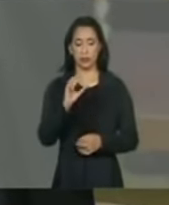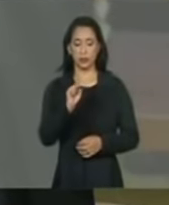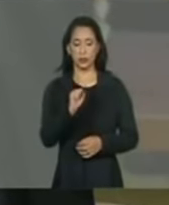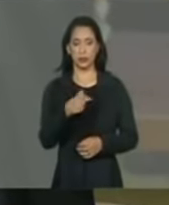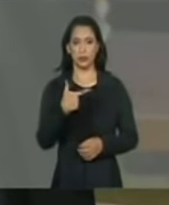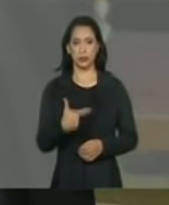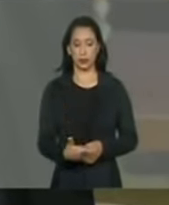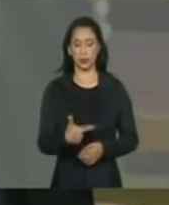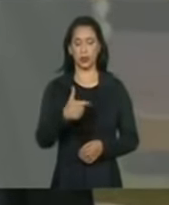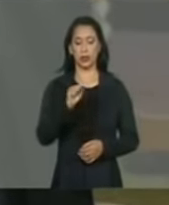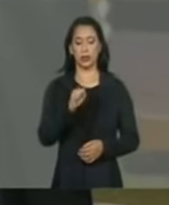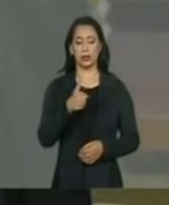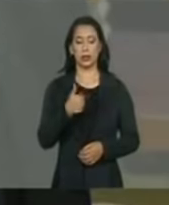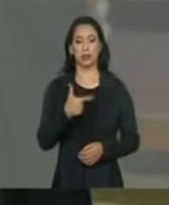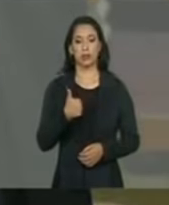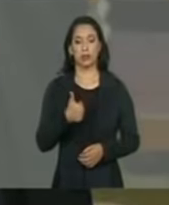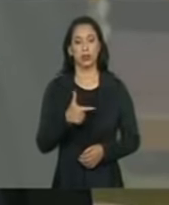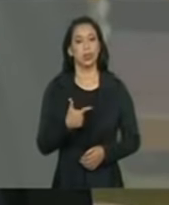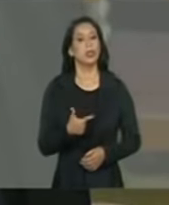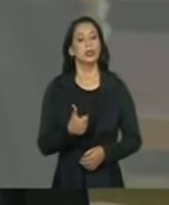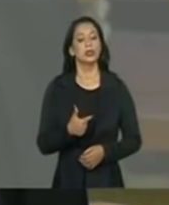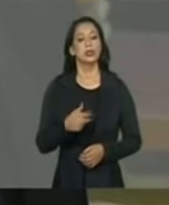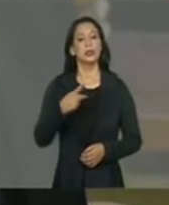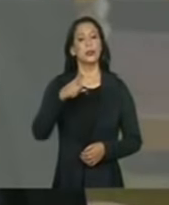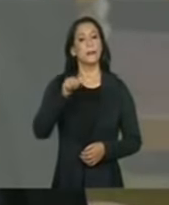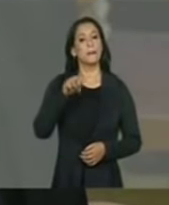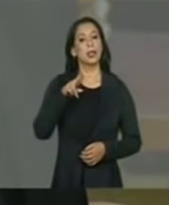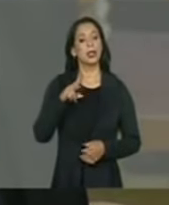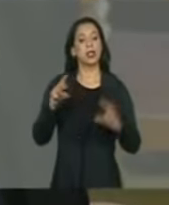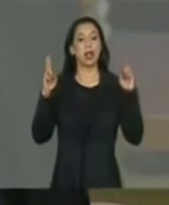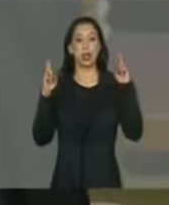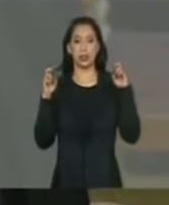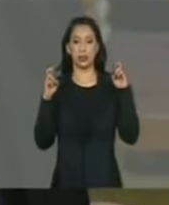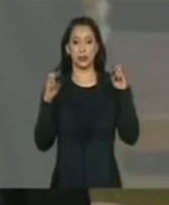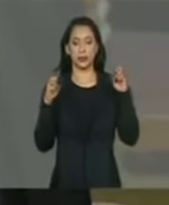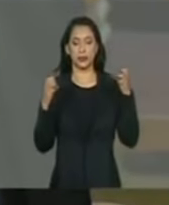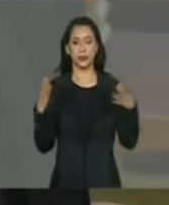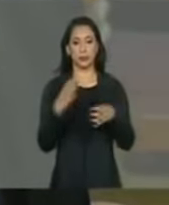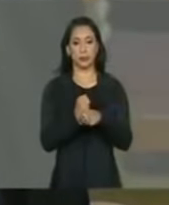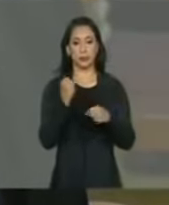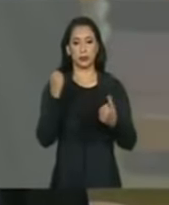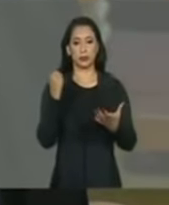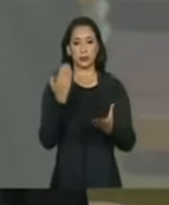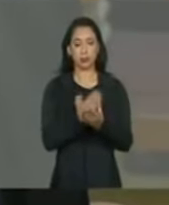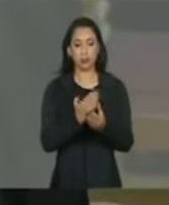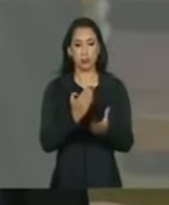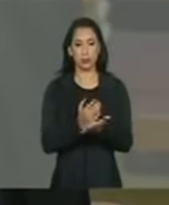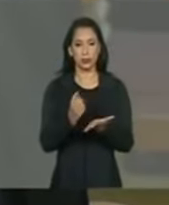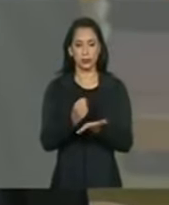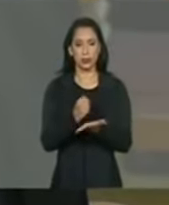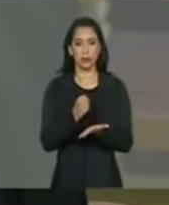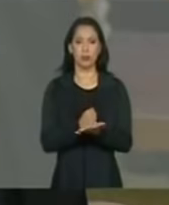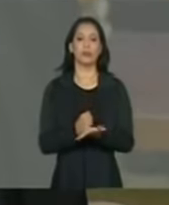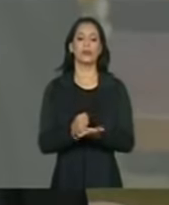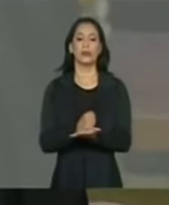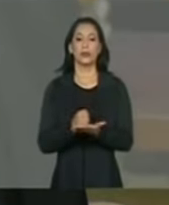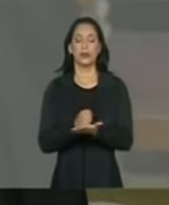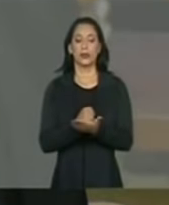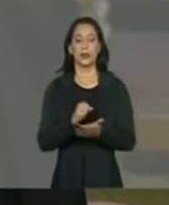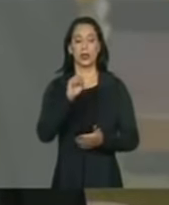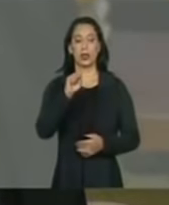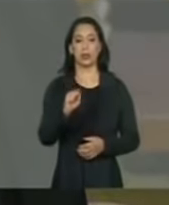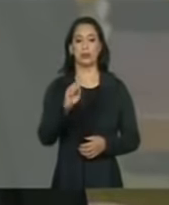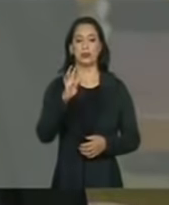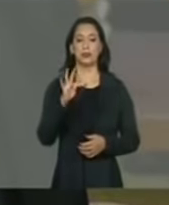812 do paraná as fotos a jurisprudência do supremo tribunal federal é no sentido de que o